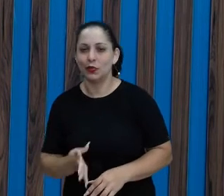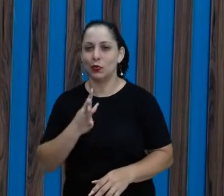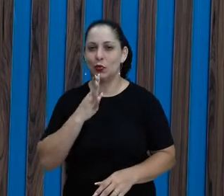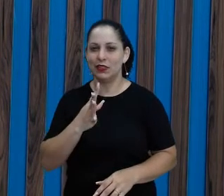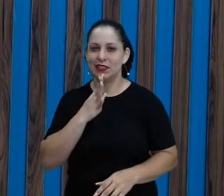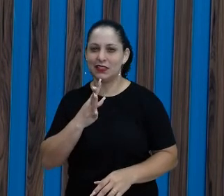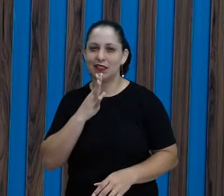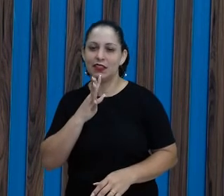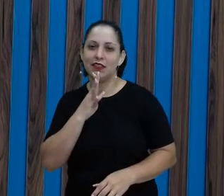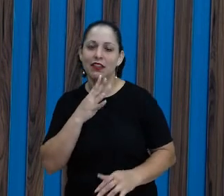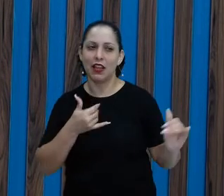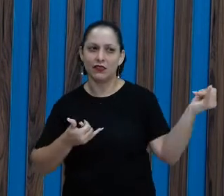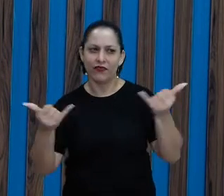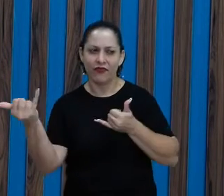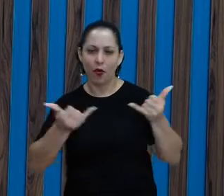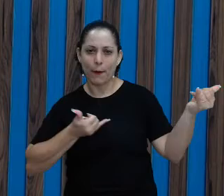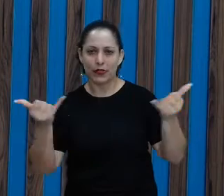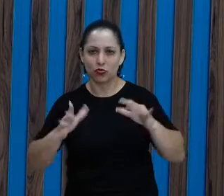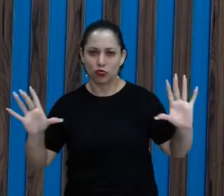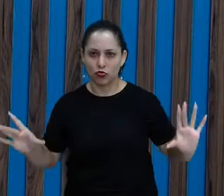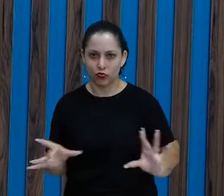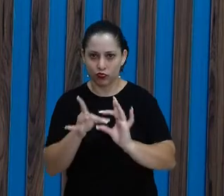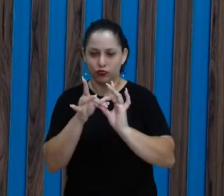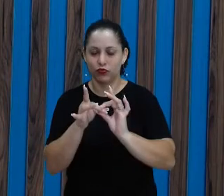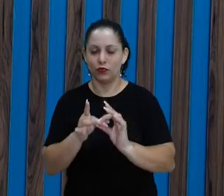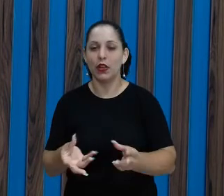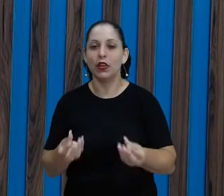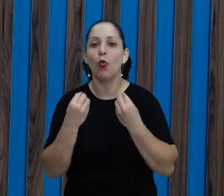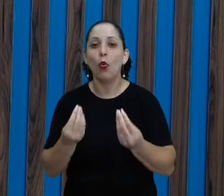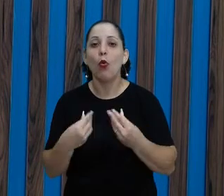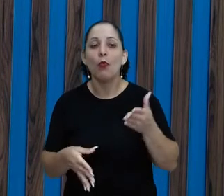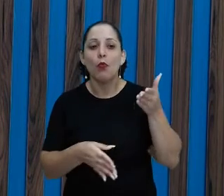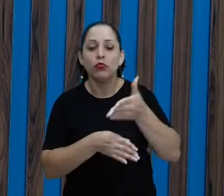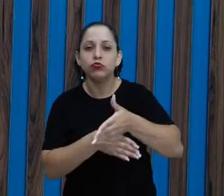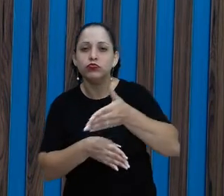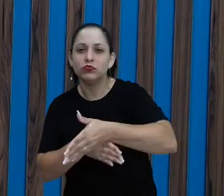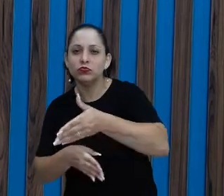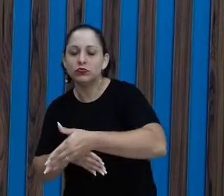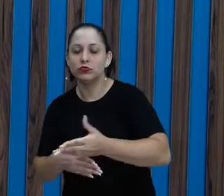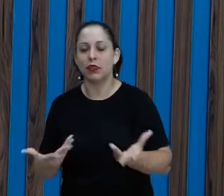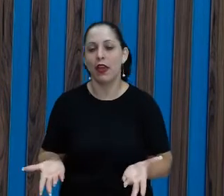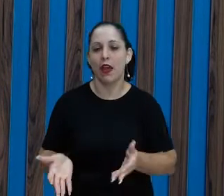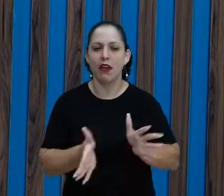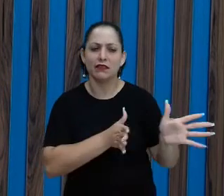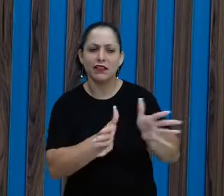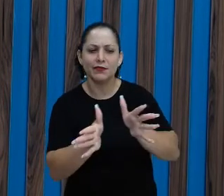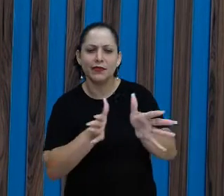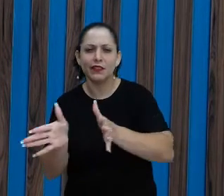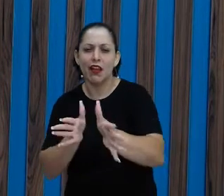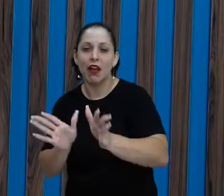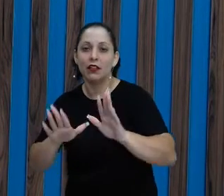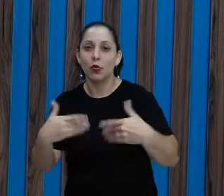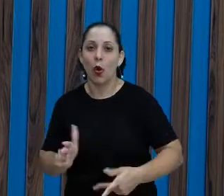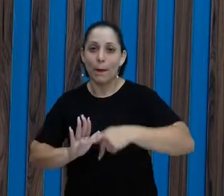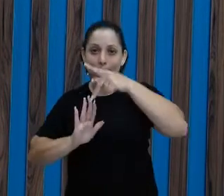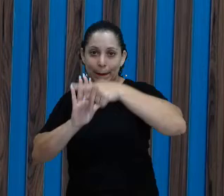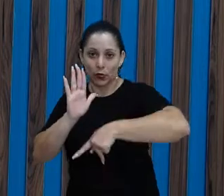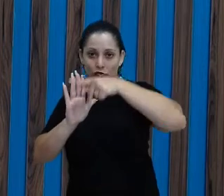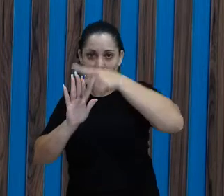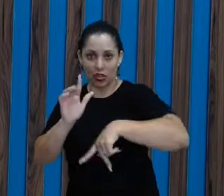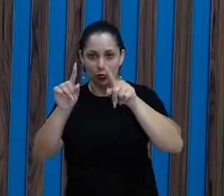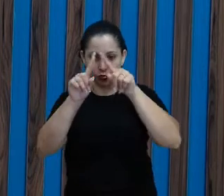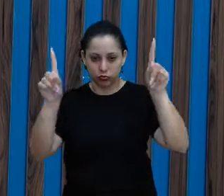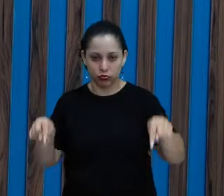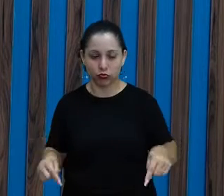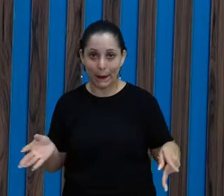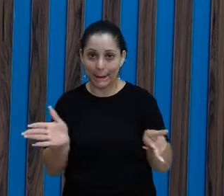meio soltas, né? Então, como é que a gente garante essa acessibilidade, né? Através de quê? Quais são os projetos que a gente tem aqui na nossa